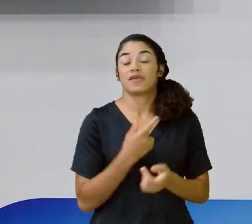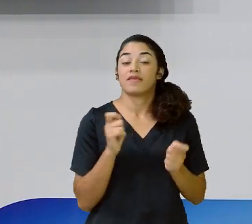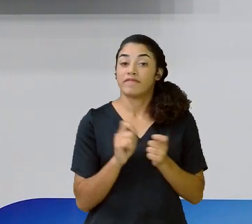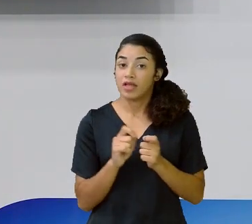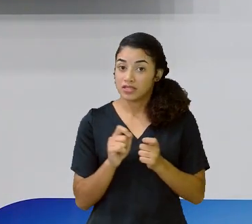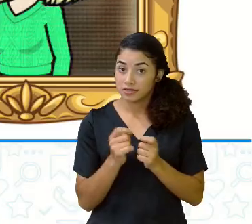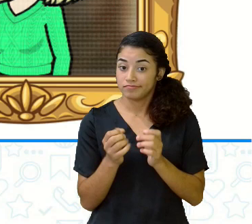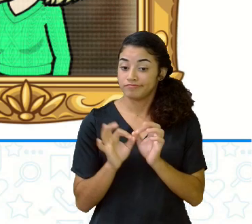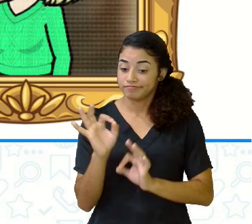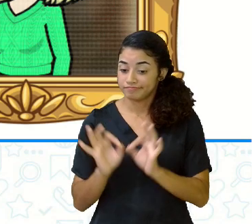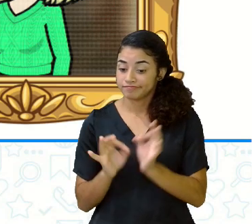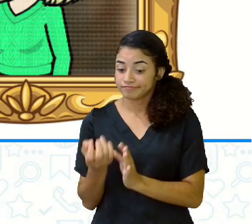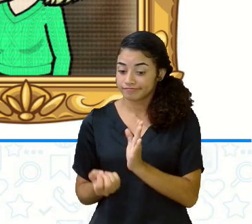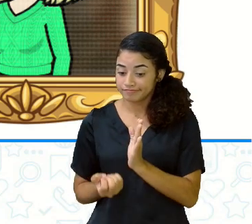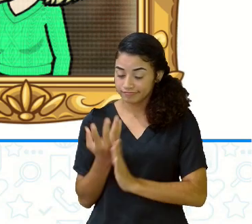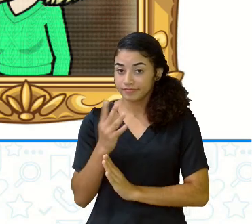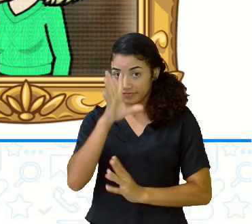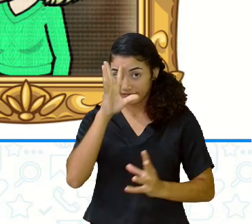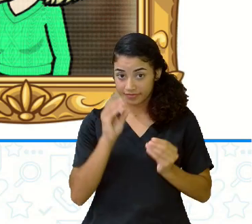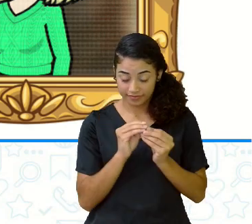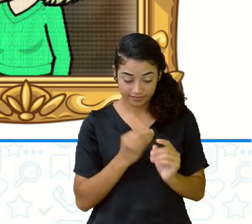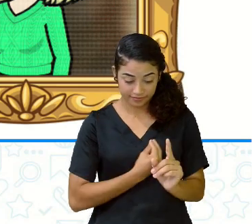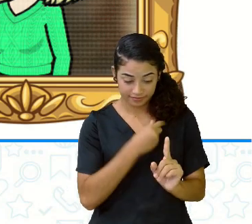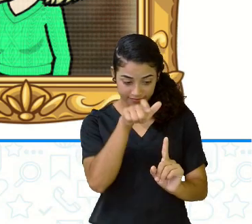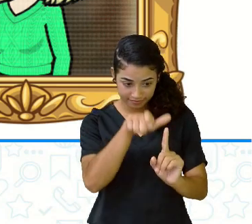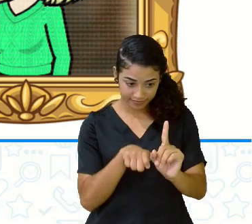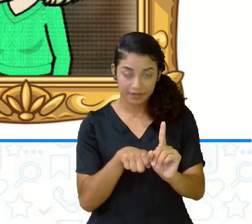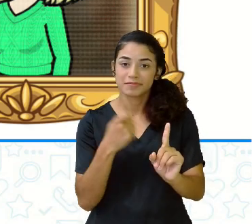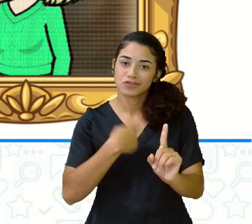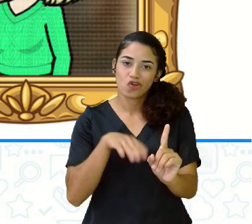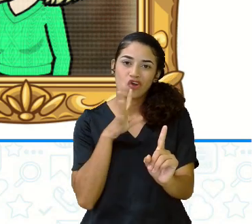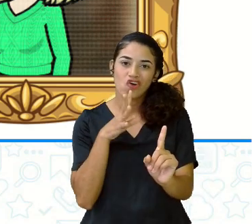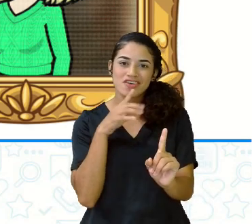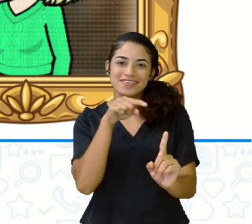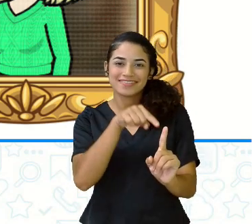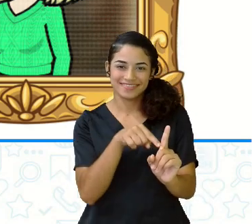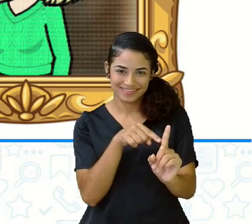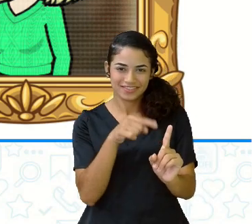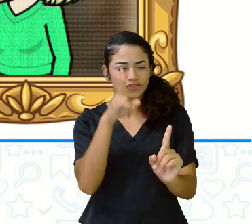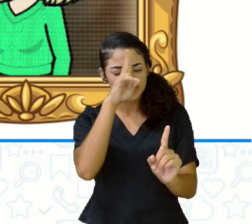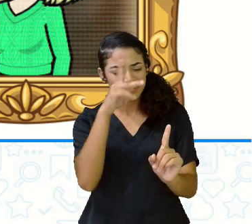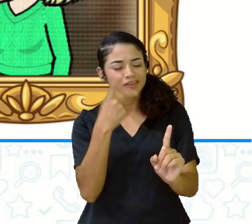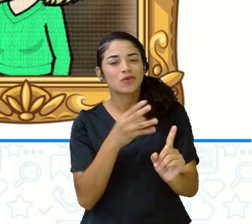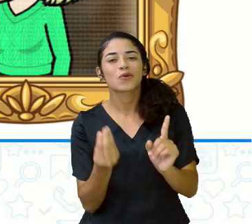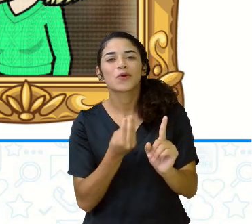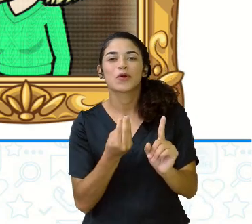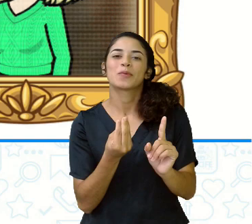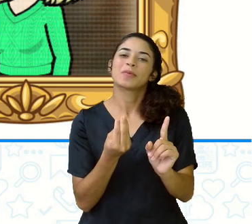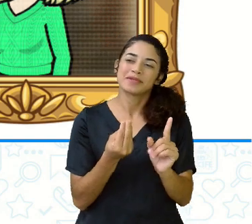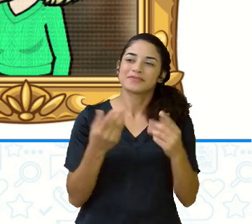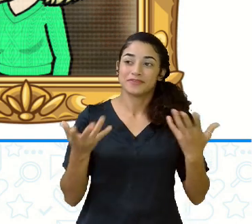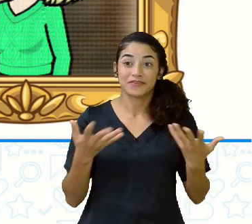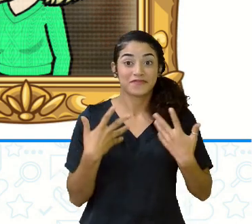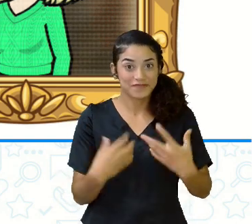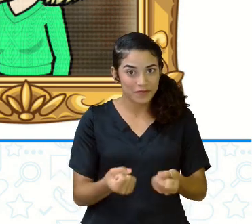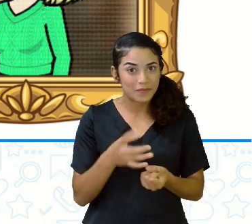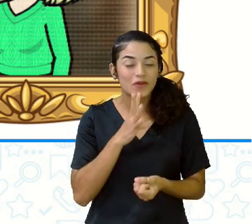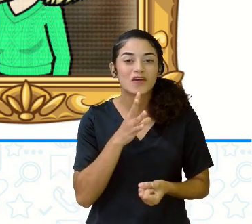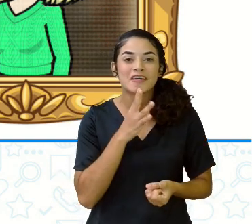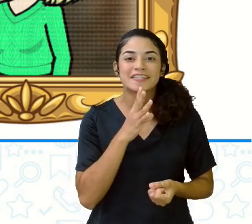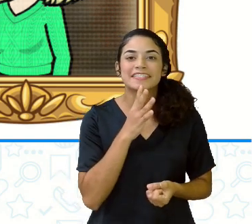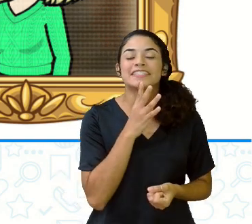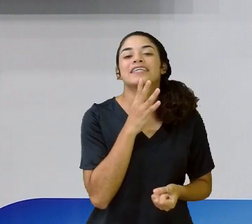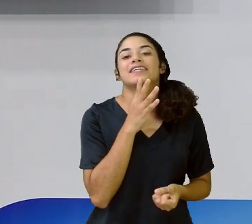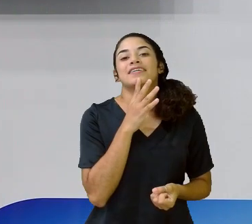fazer essa biografia, a gente tem que o quê? Conhecer a história de uma pessoa. Então, a gente vai conhecer aqui a biografia de